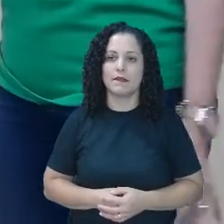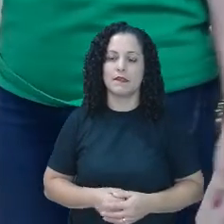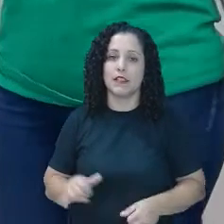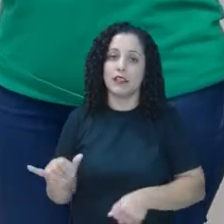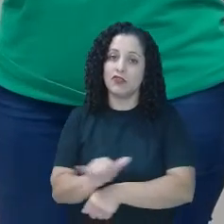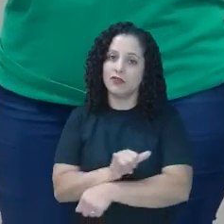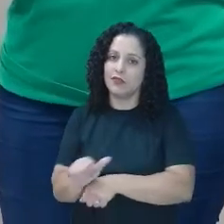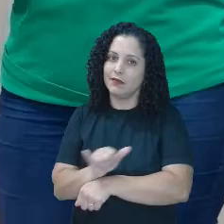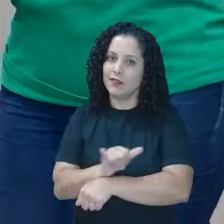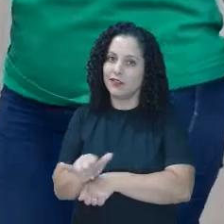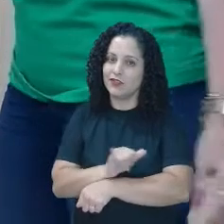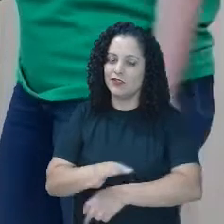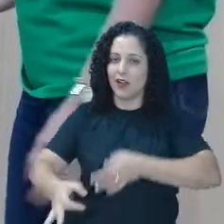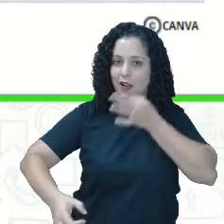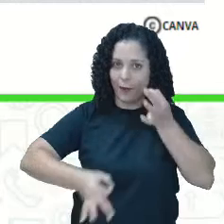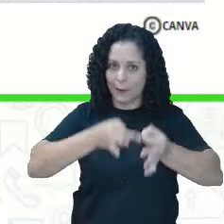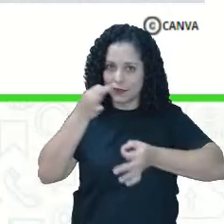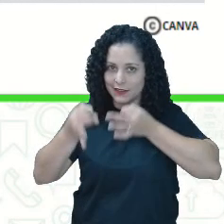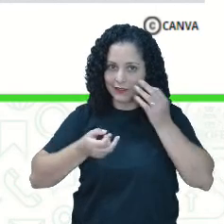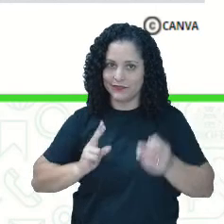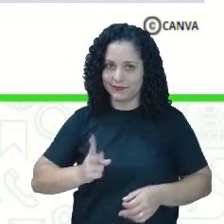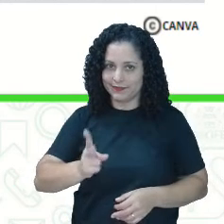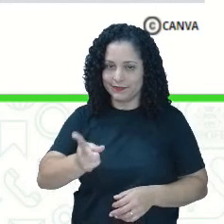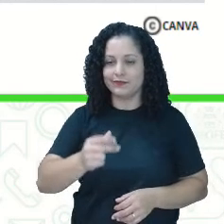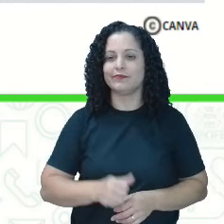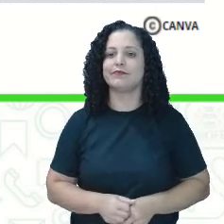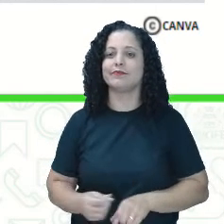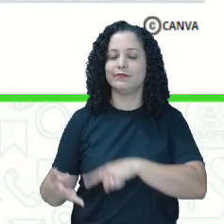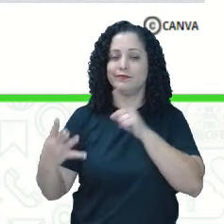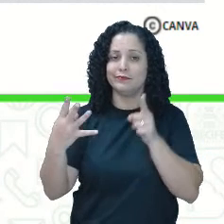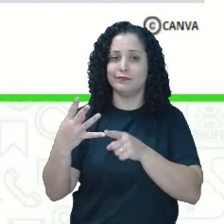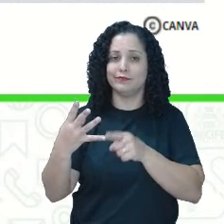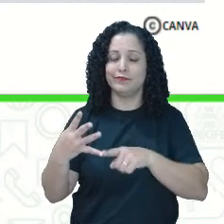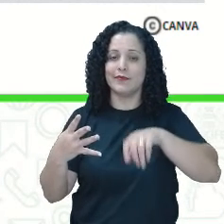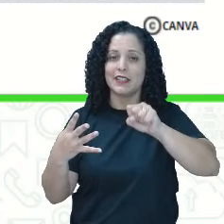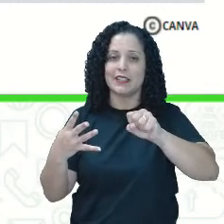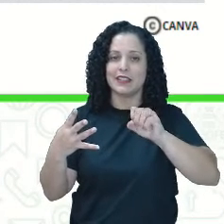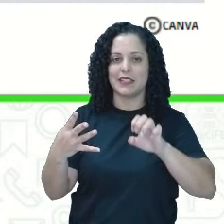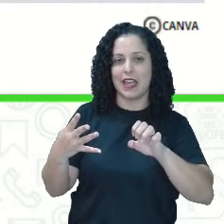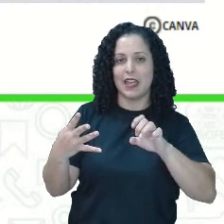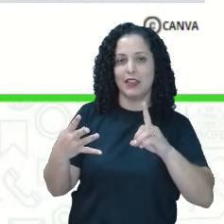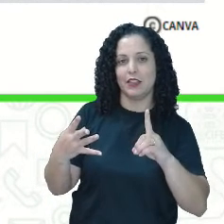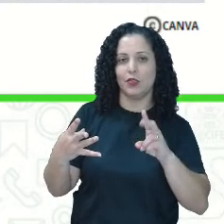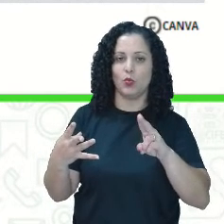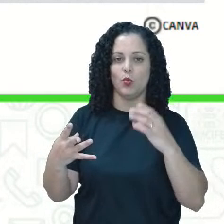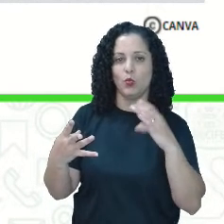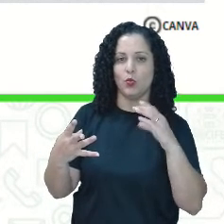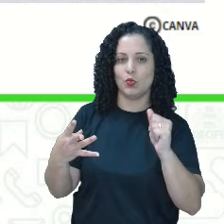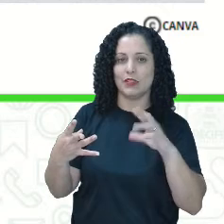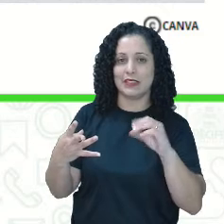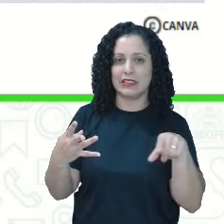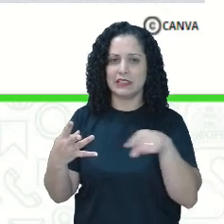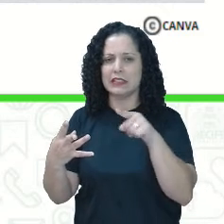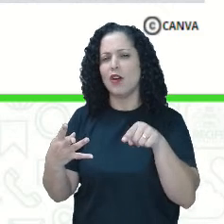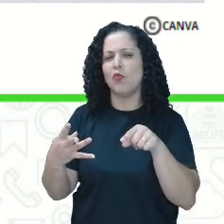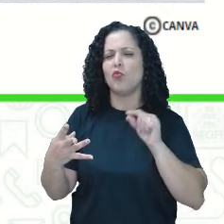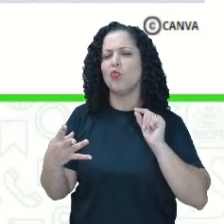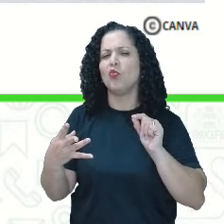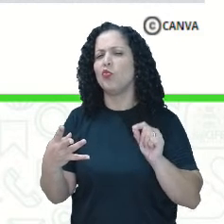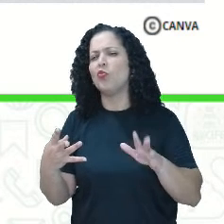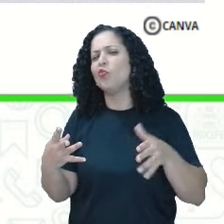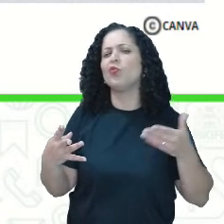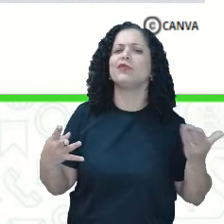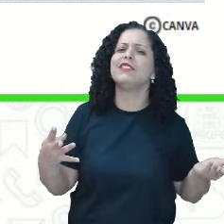Estratégias argumentativas ainda. A sedução. Faz-se de uma imagem positiva para agir sobre o interlocutor